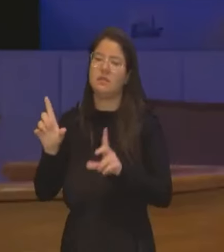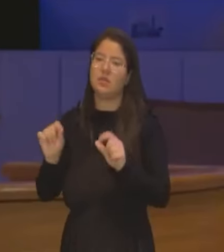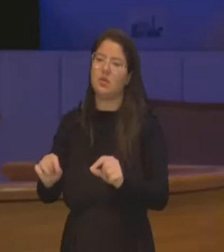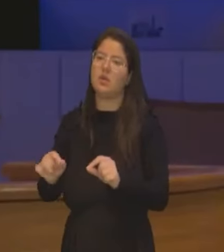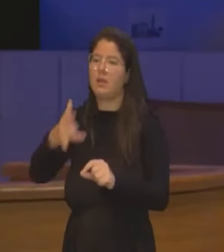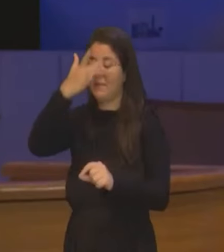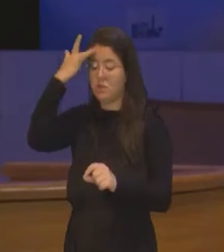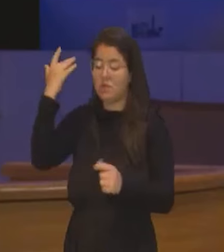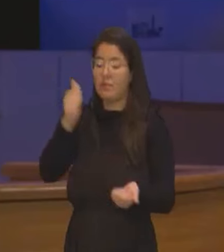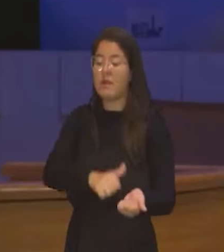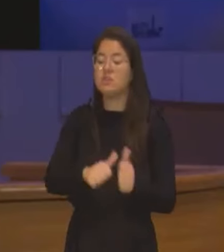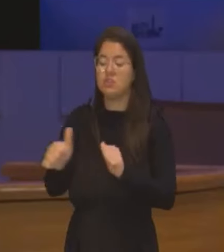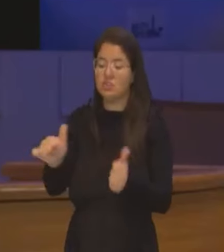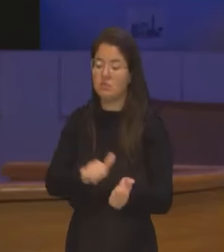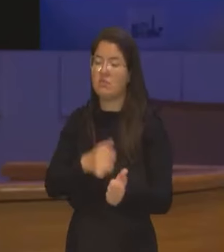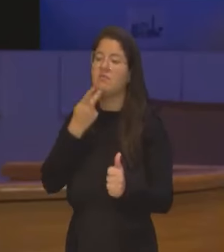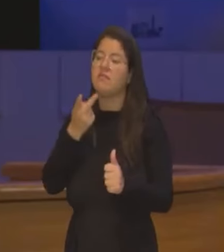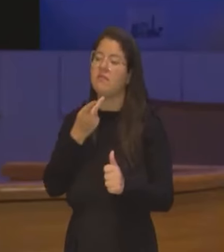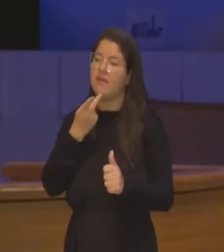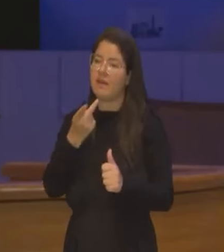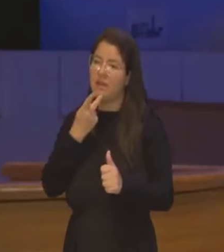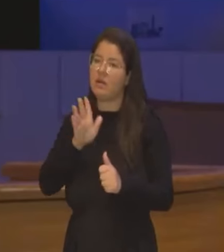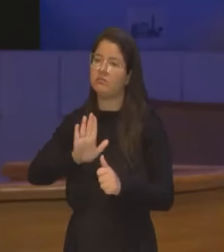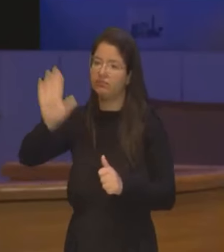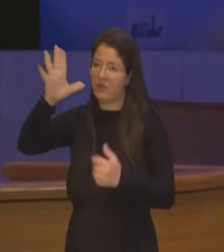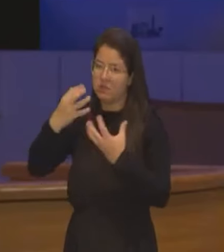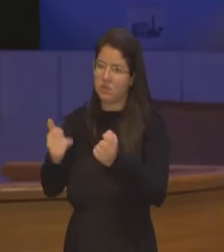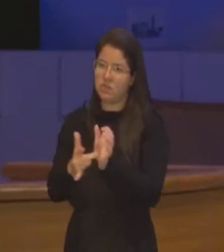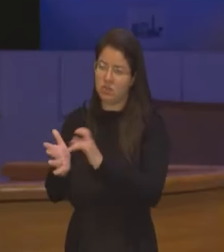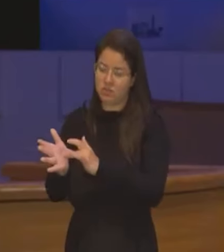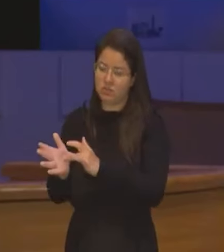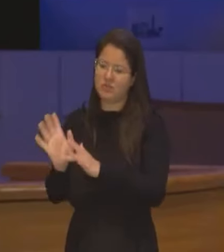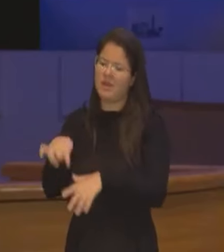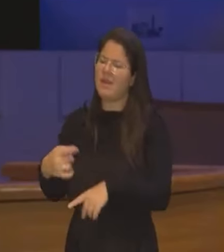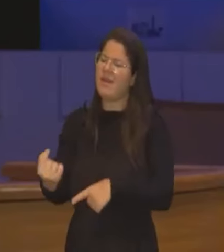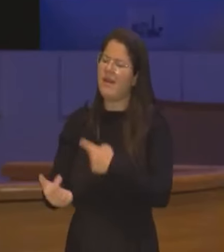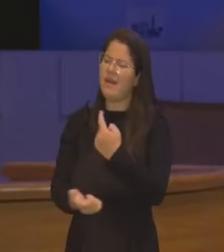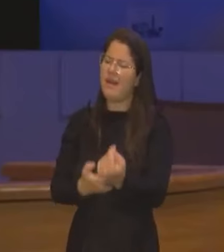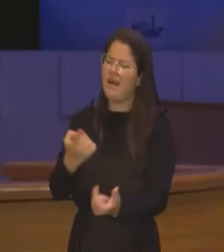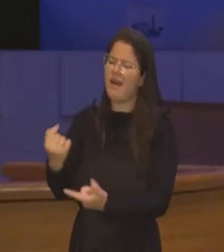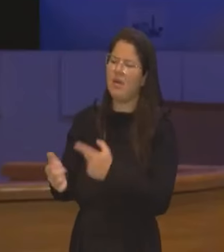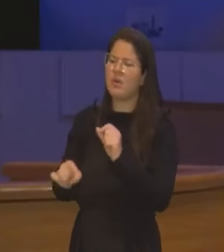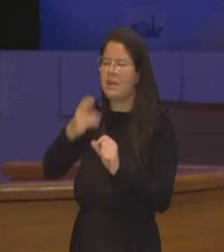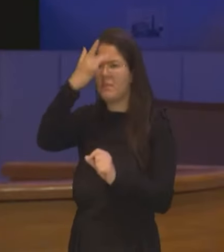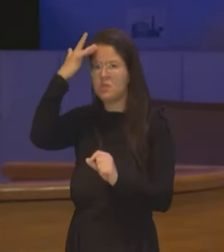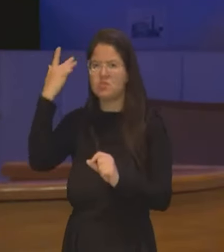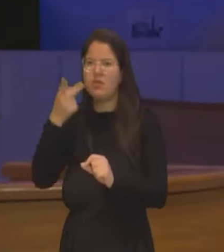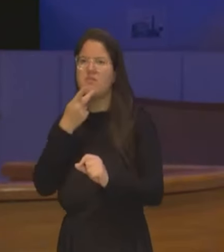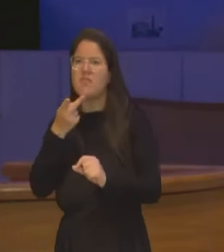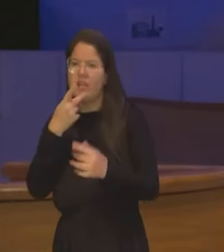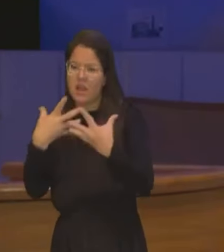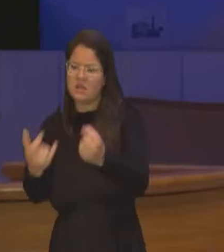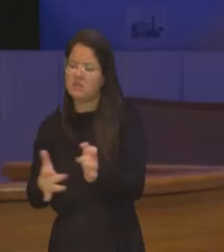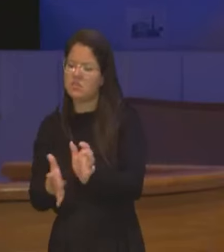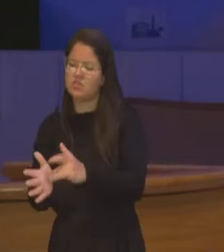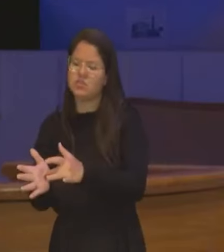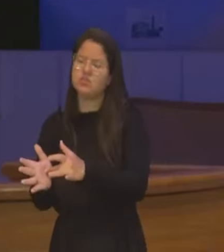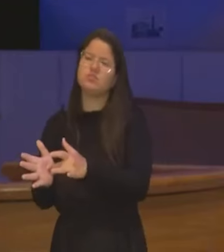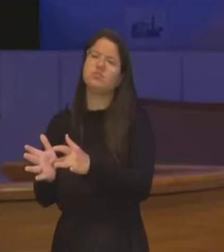e a gente vê crianças, adolescentes e jovens, e é raro uma profissão de fé em que nós